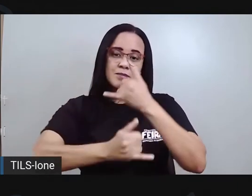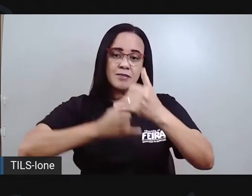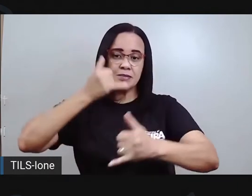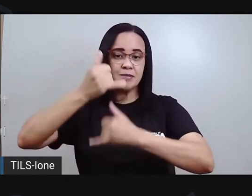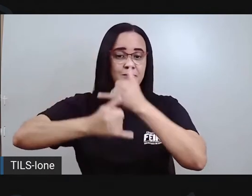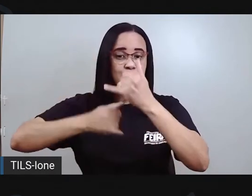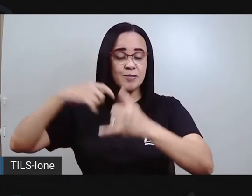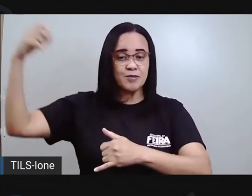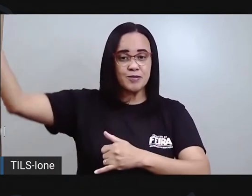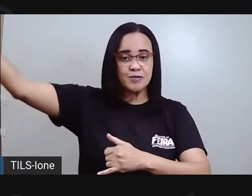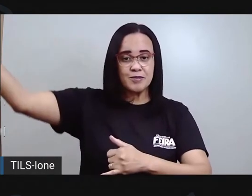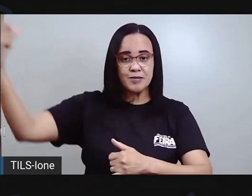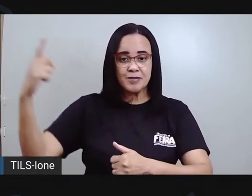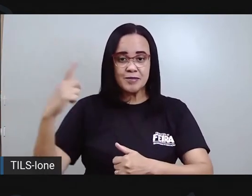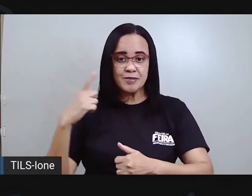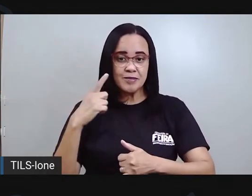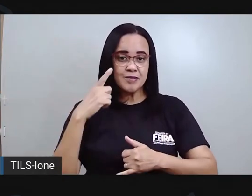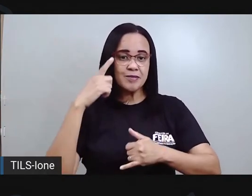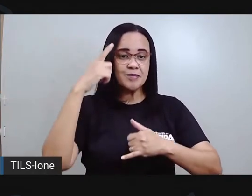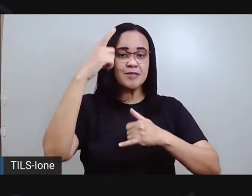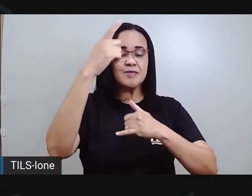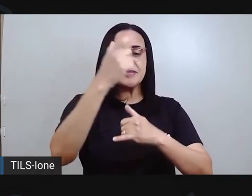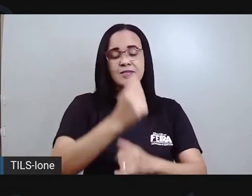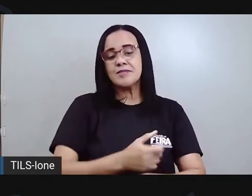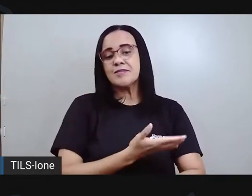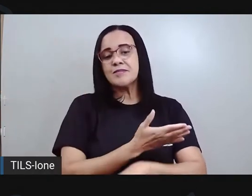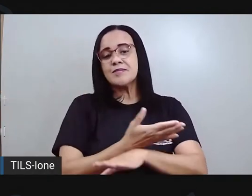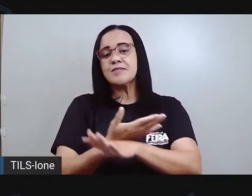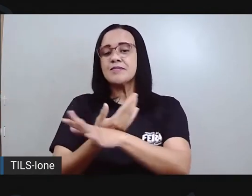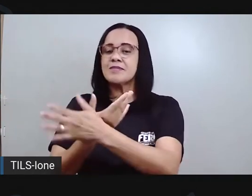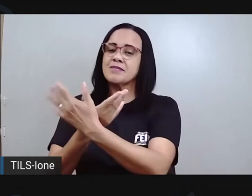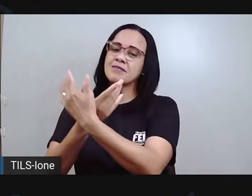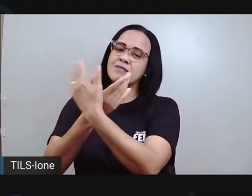na luz. As belas